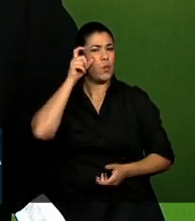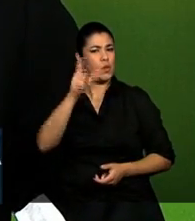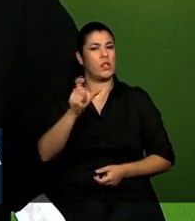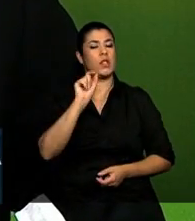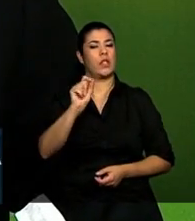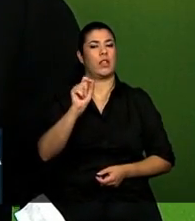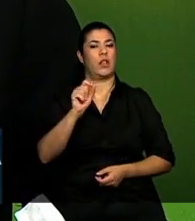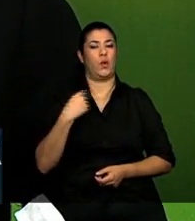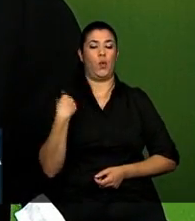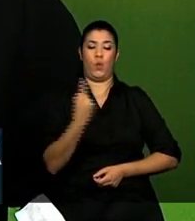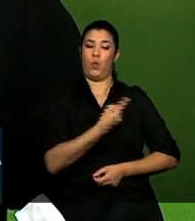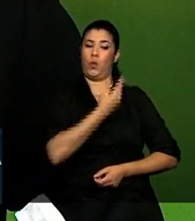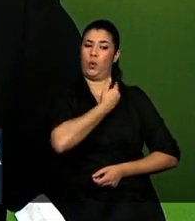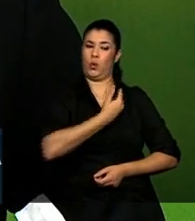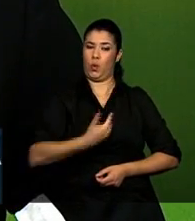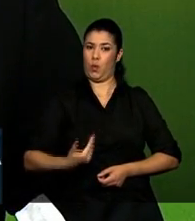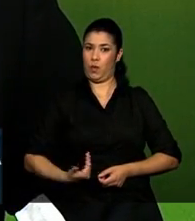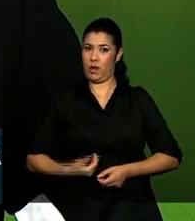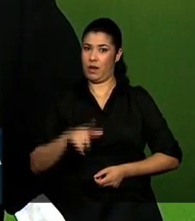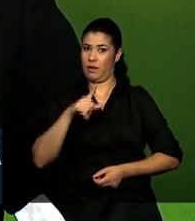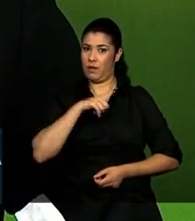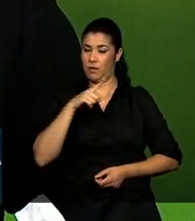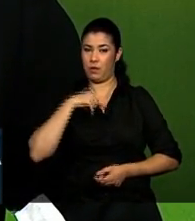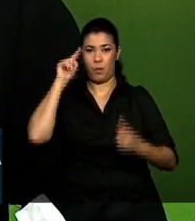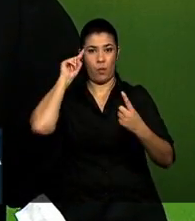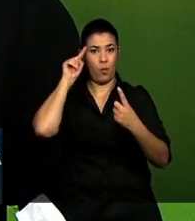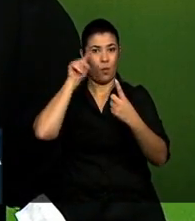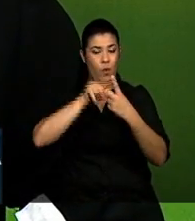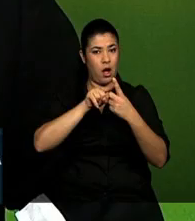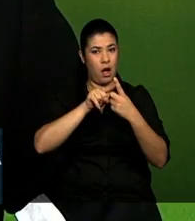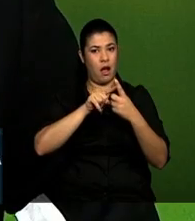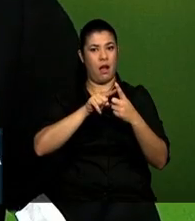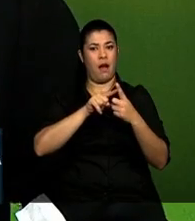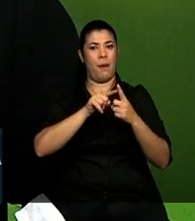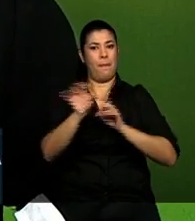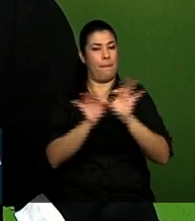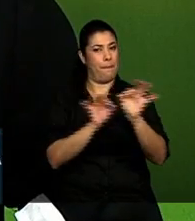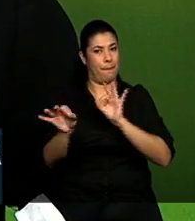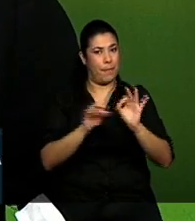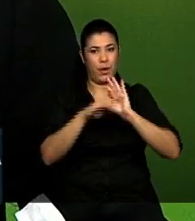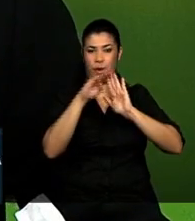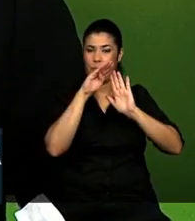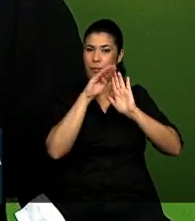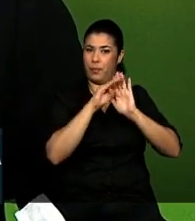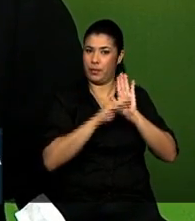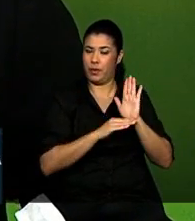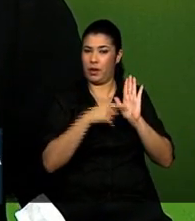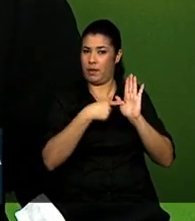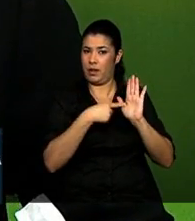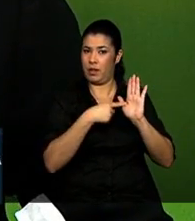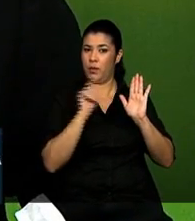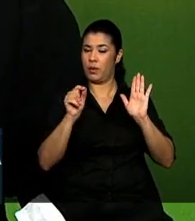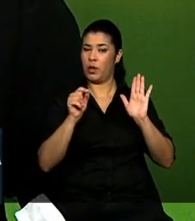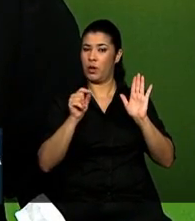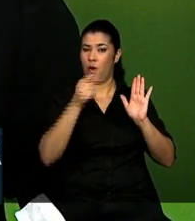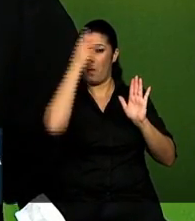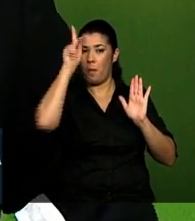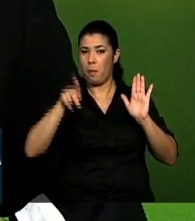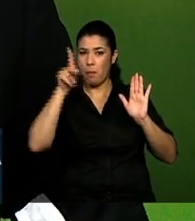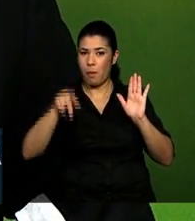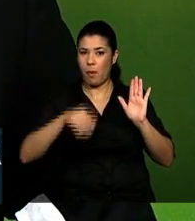executado nosso governo é o nosso programa nosso governo é um programa adotado pelo povo brasileiro